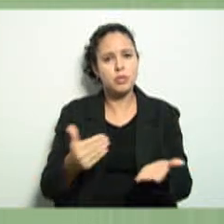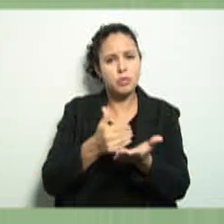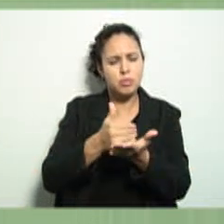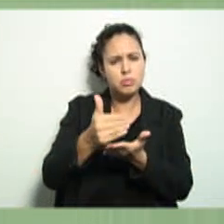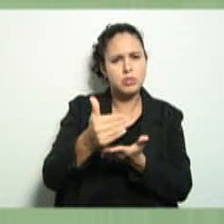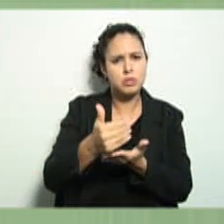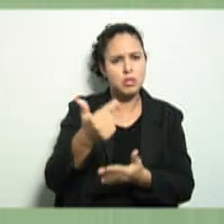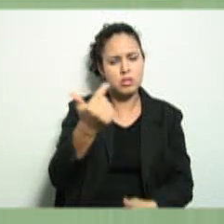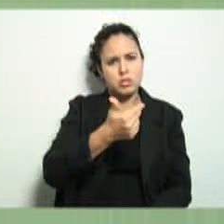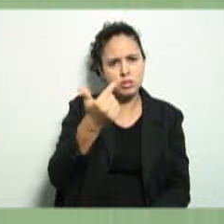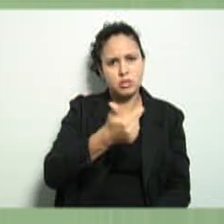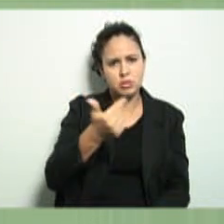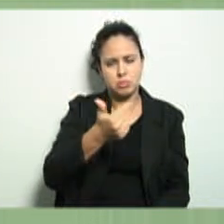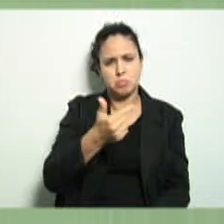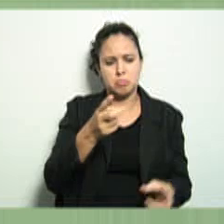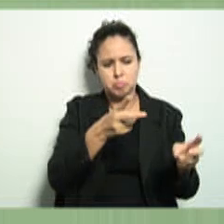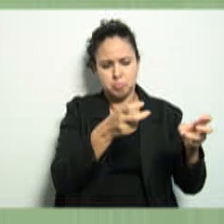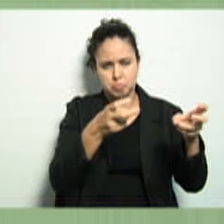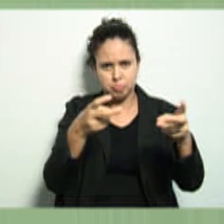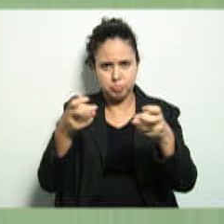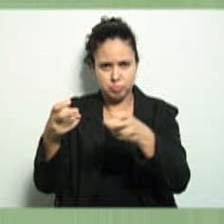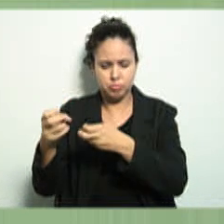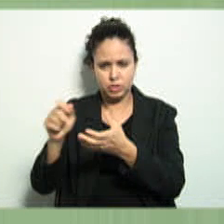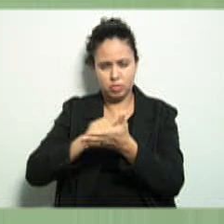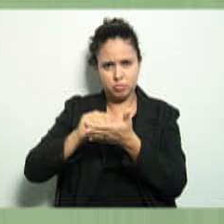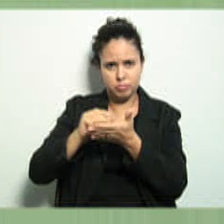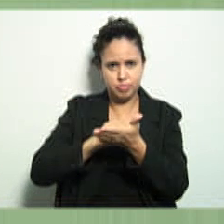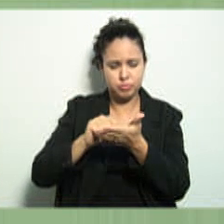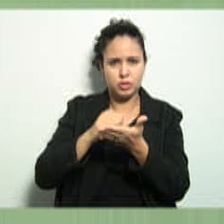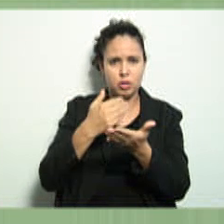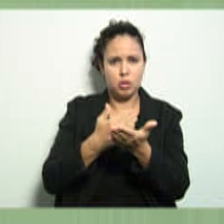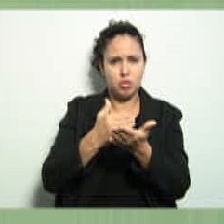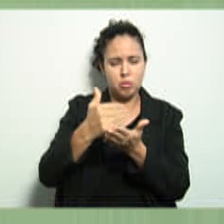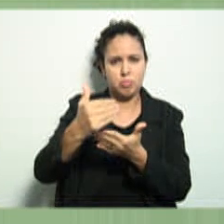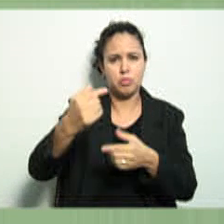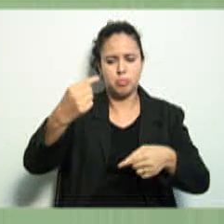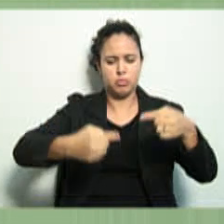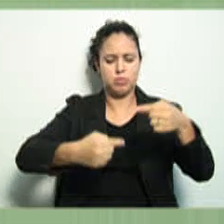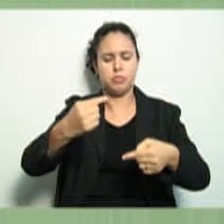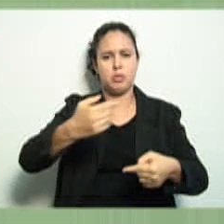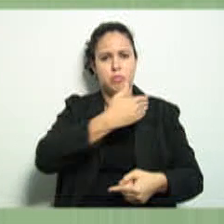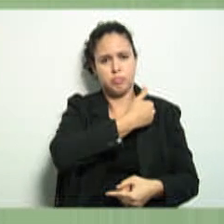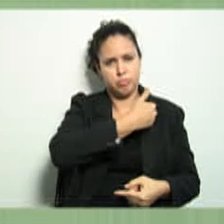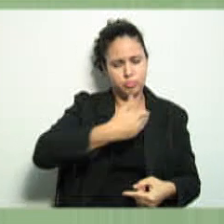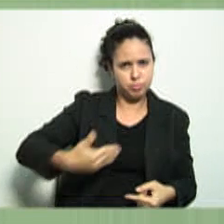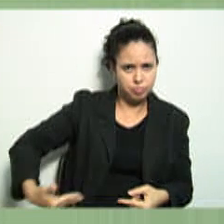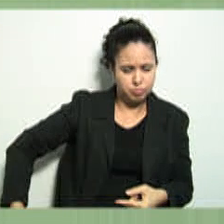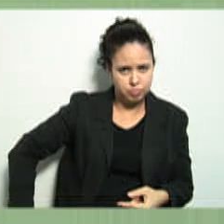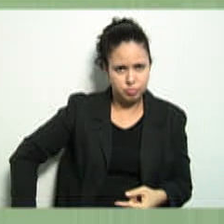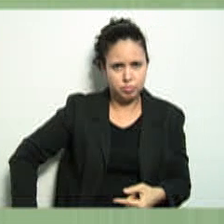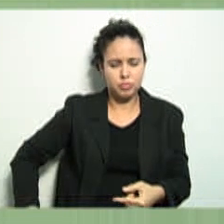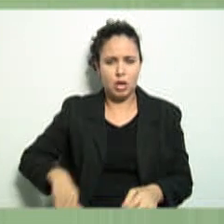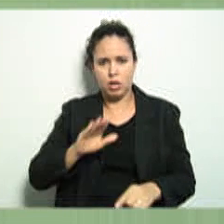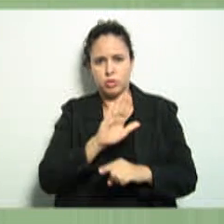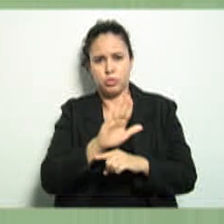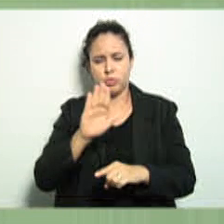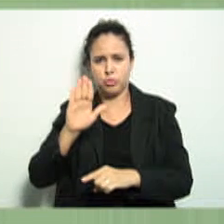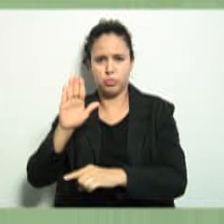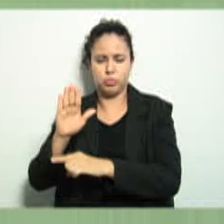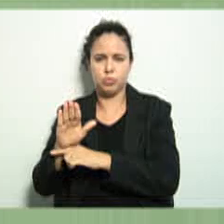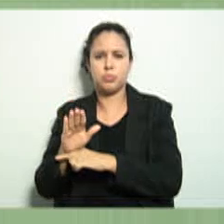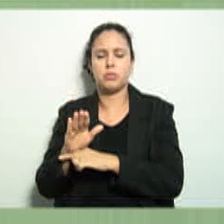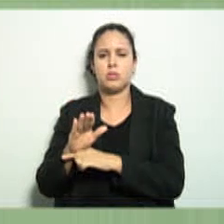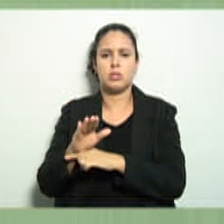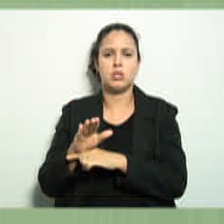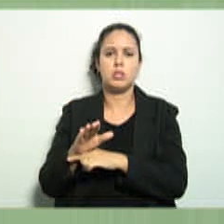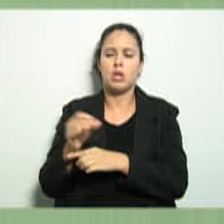borracha, esse segundo ciclo da borracha, políticas públicas de estímulo à colonização trouxeram 150 mil imigrantes